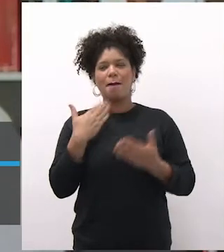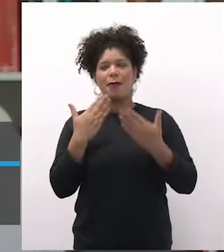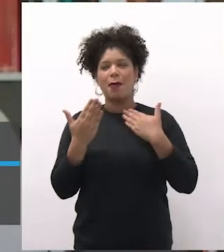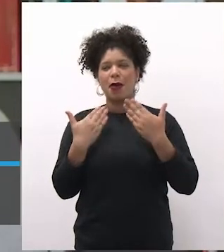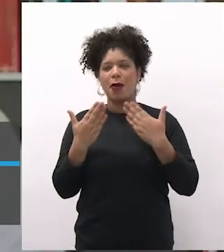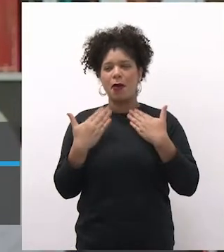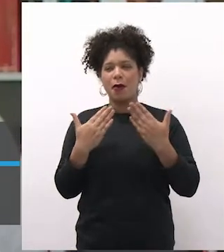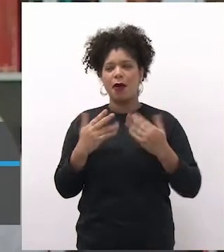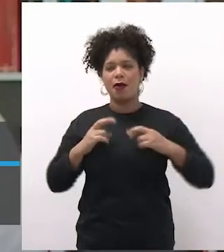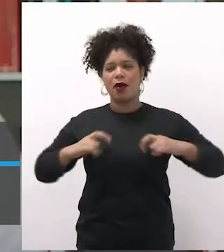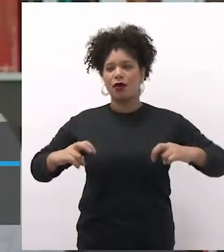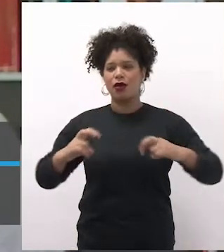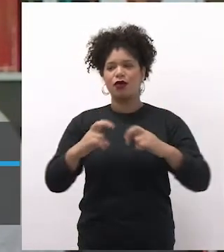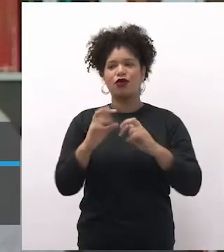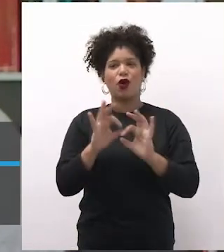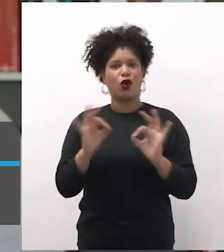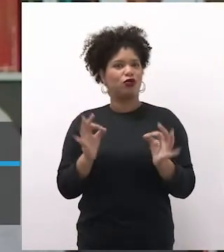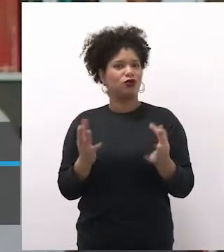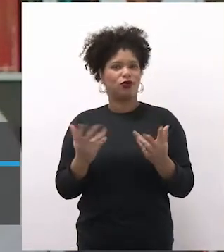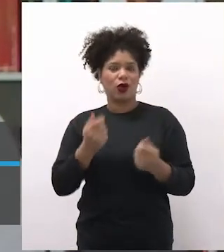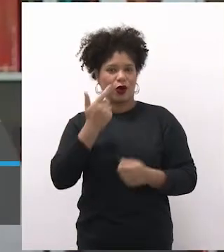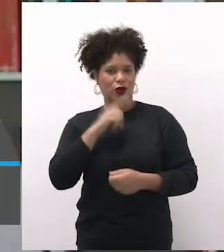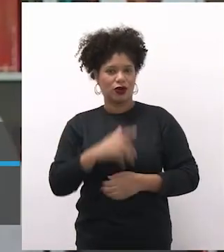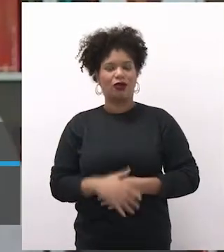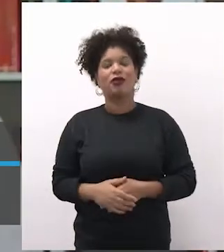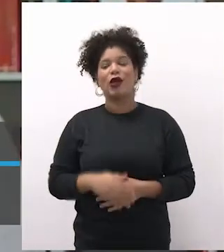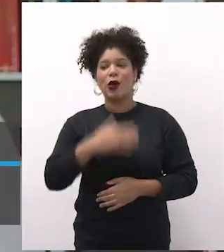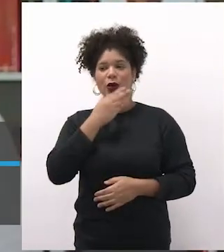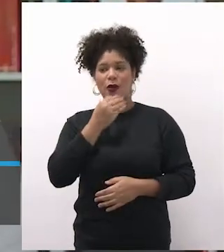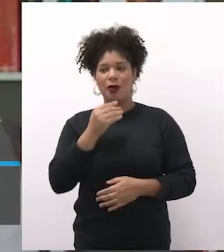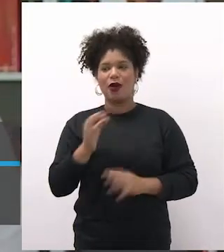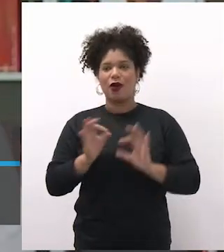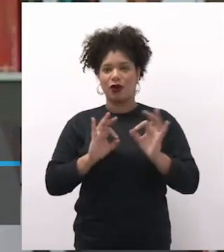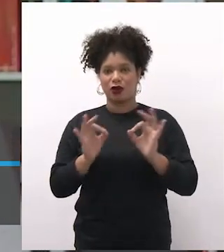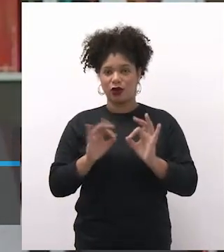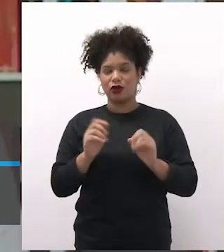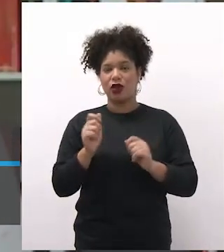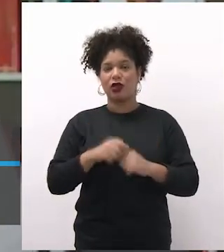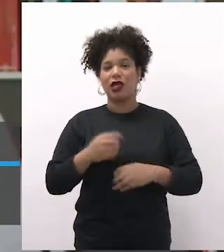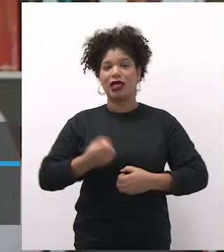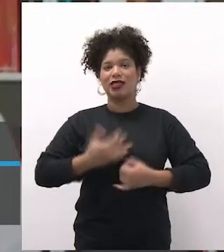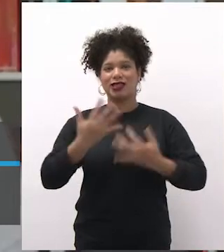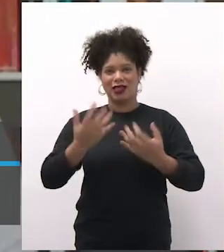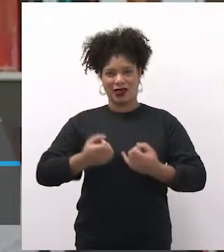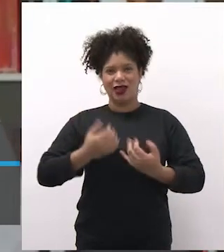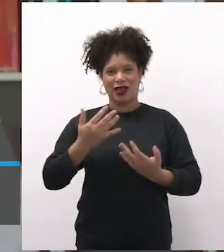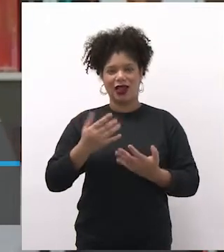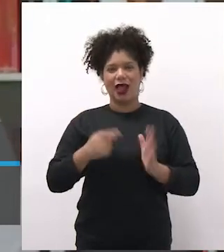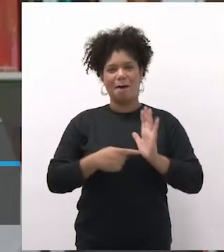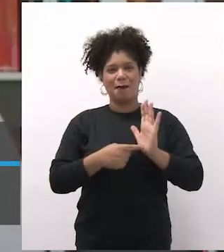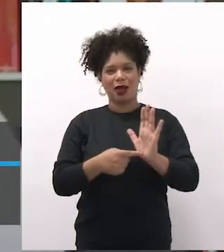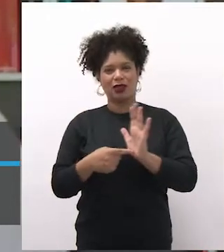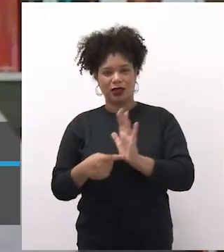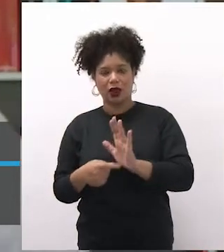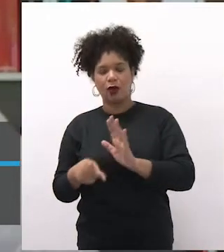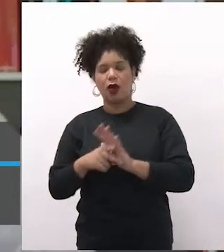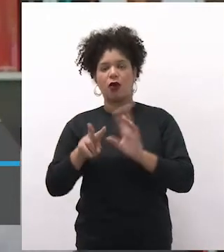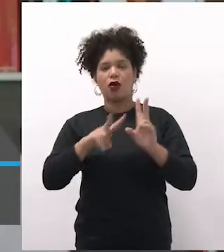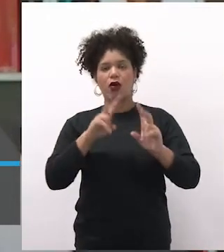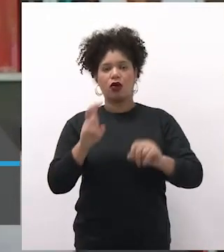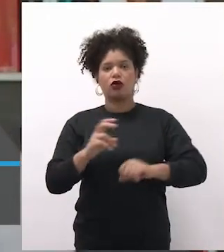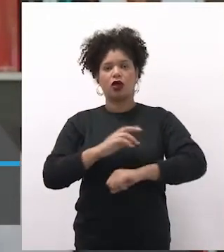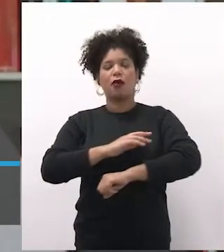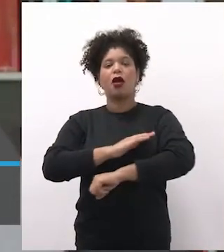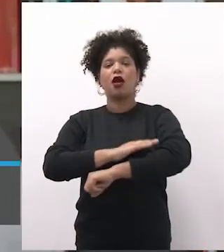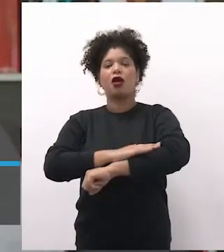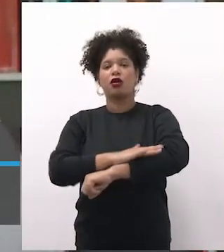foi extremamente lindo. Então, ele organizou o primeiro sarau o ano passado, o primeiro sarau antirracista, e